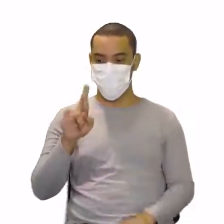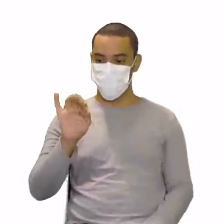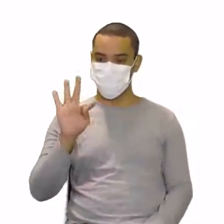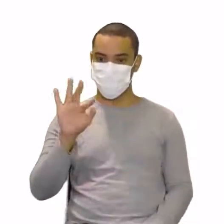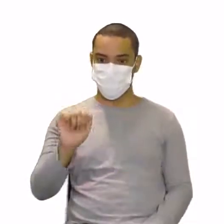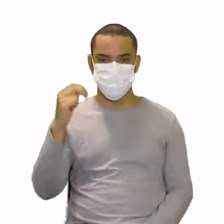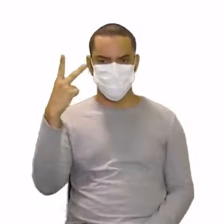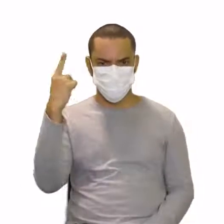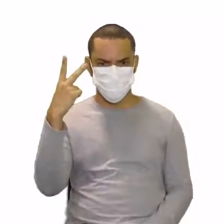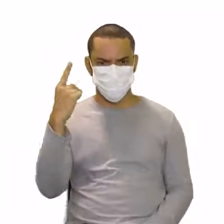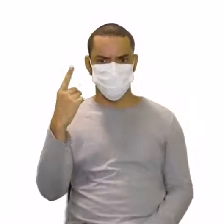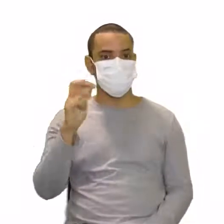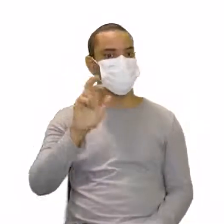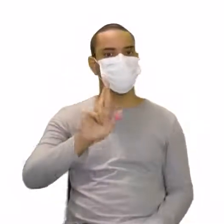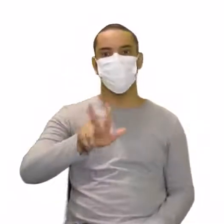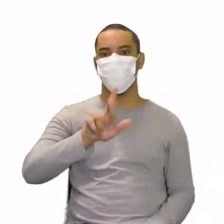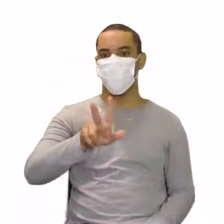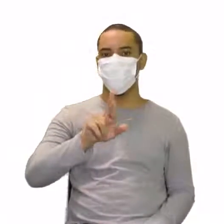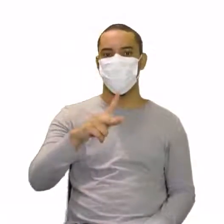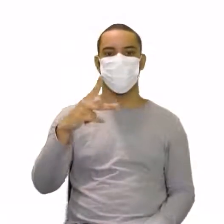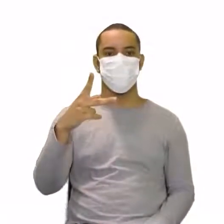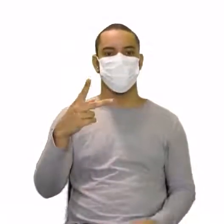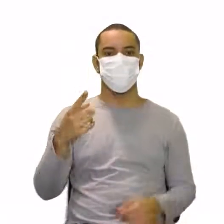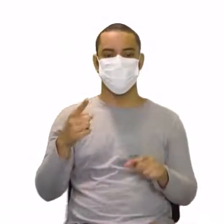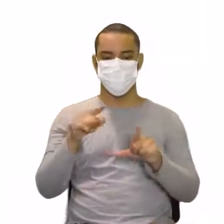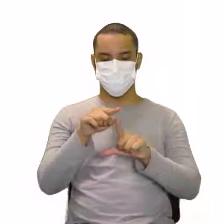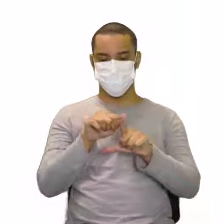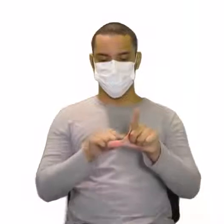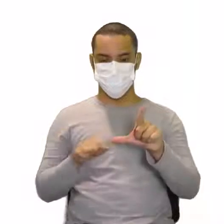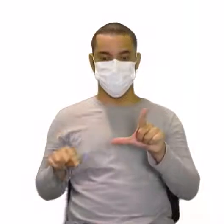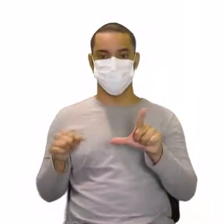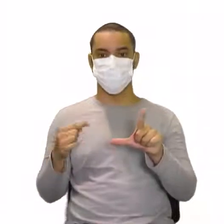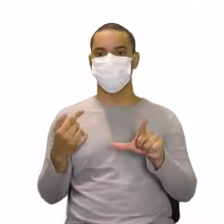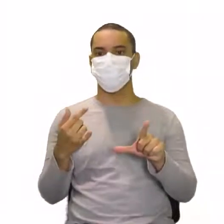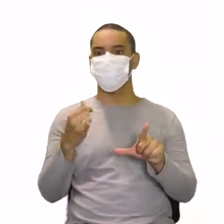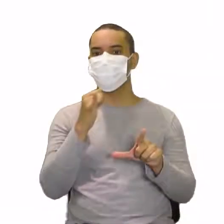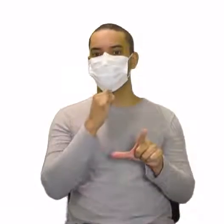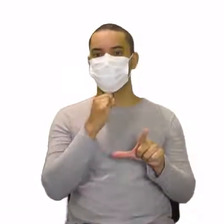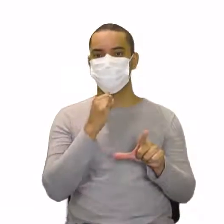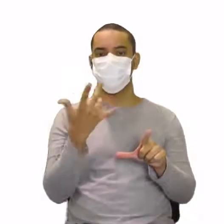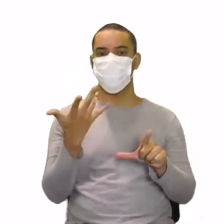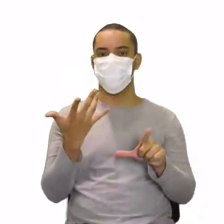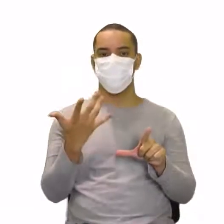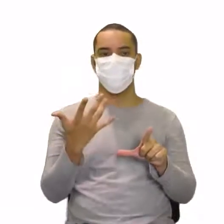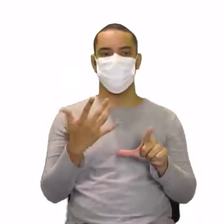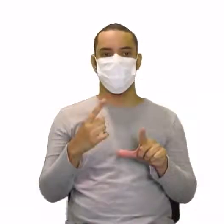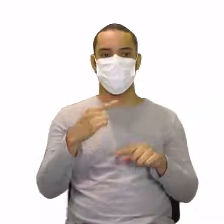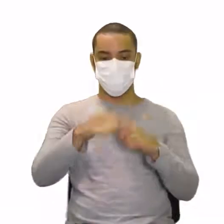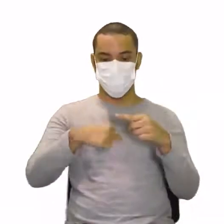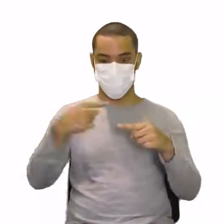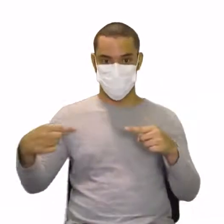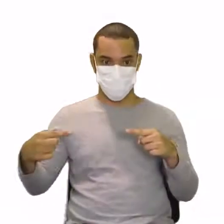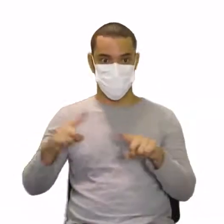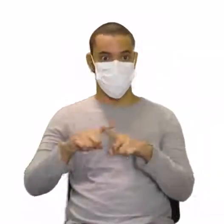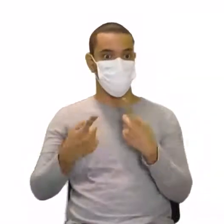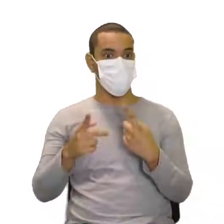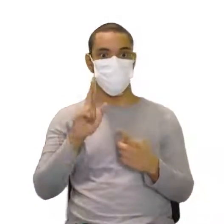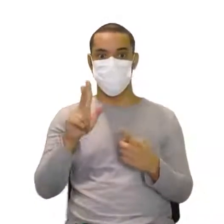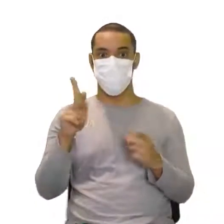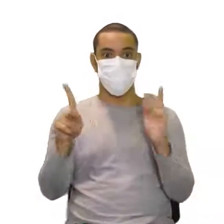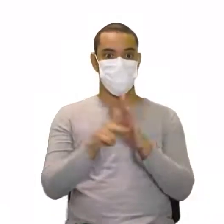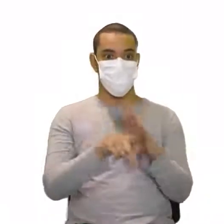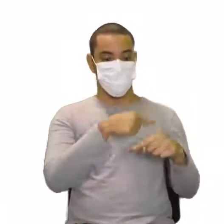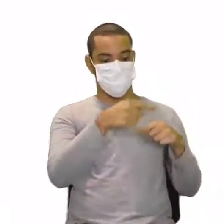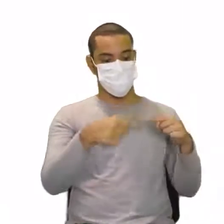ele não é perpendicular em relação, ó, quando ele fala sobre uma espira, não é em relação à espira.